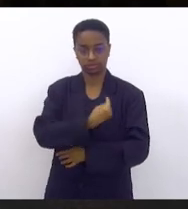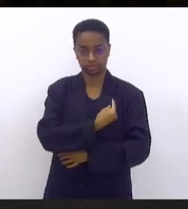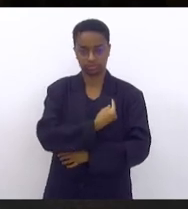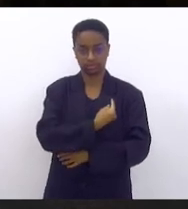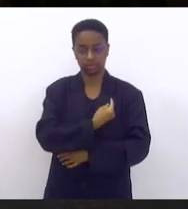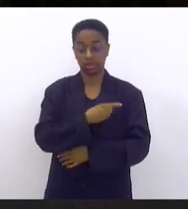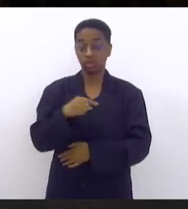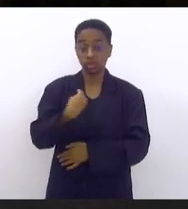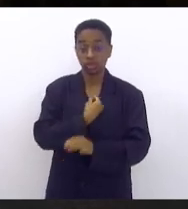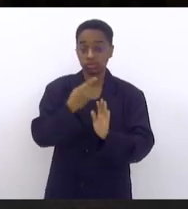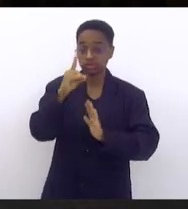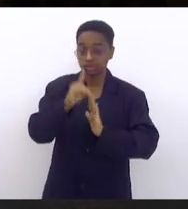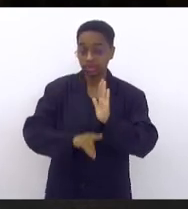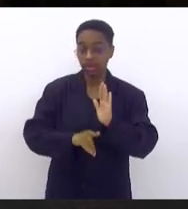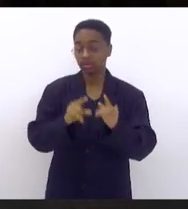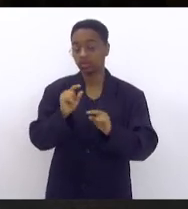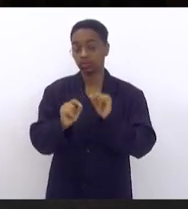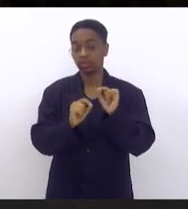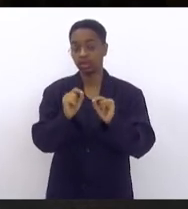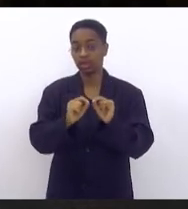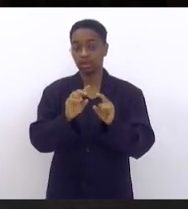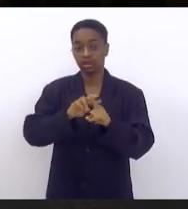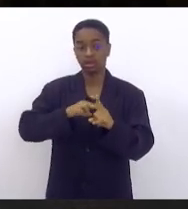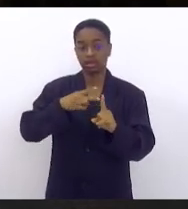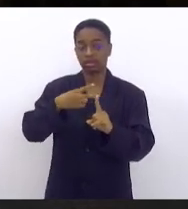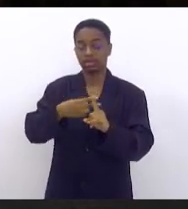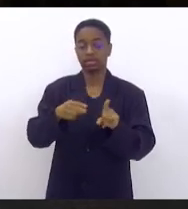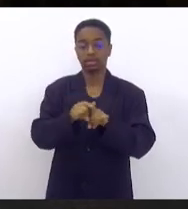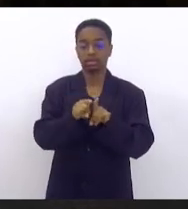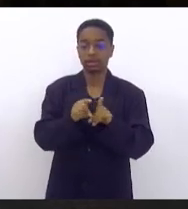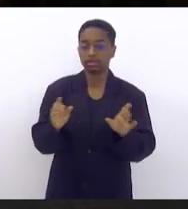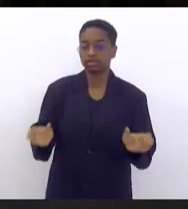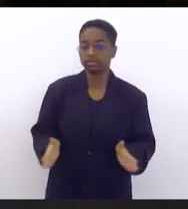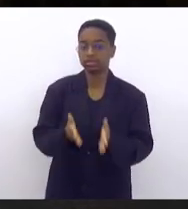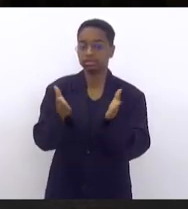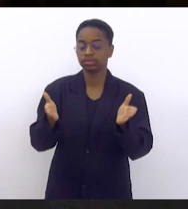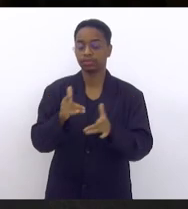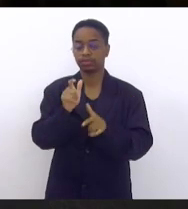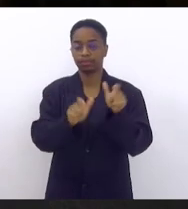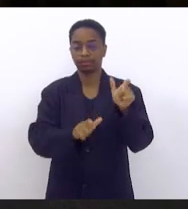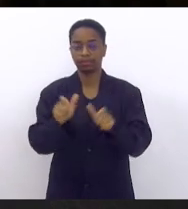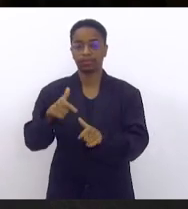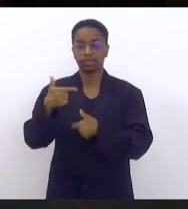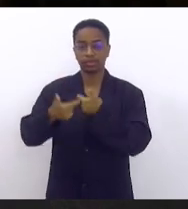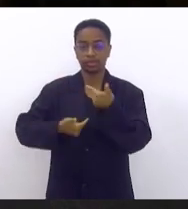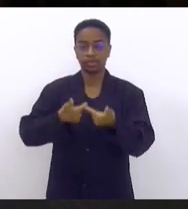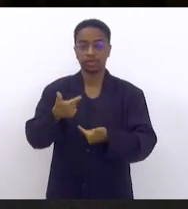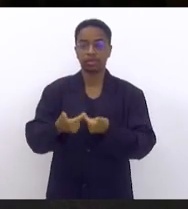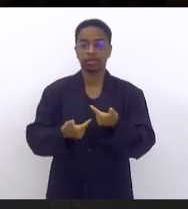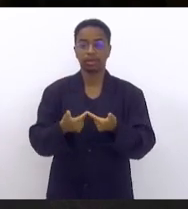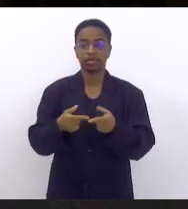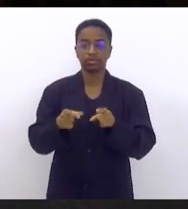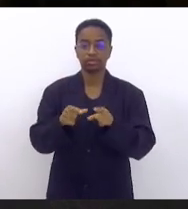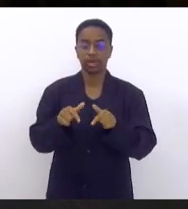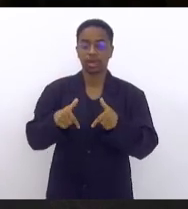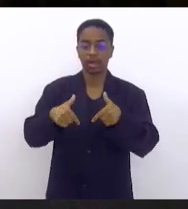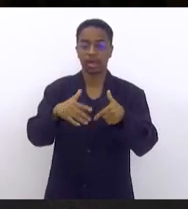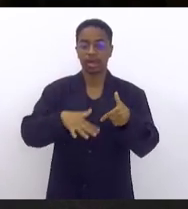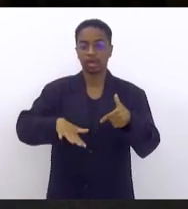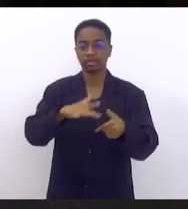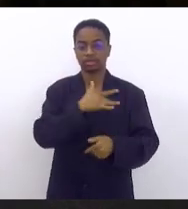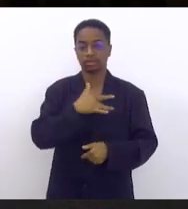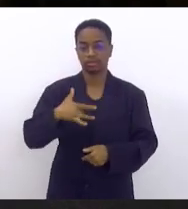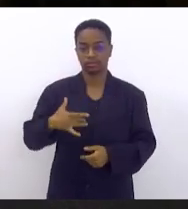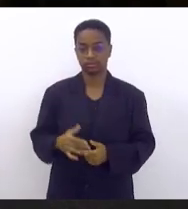por direito, que é a gratificação de estímulo para os trabalhadores agentes de combate a endemias e para os agentes comunitários de saúde.